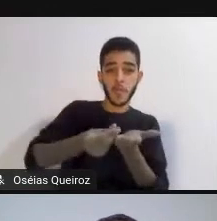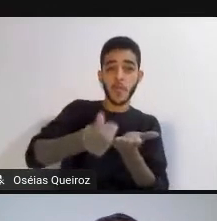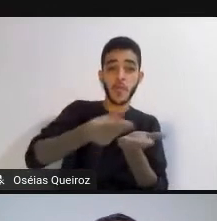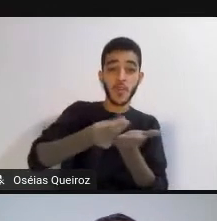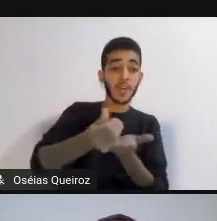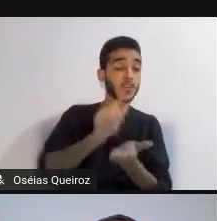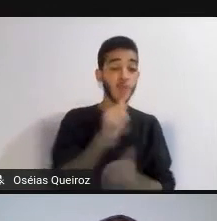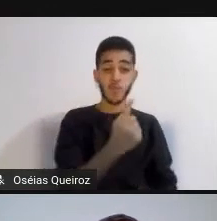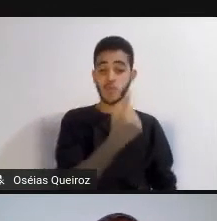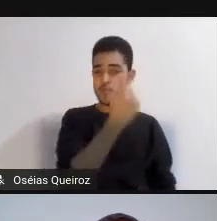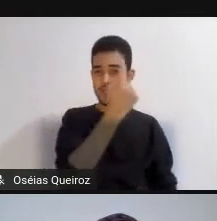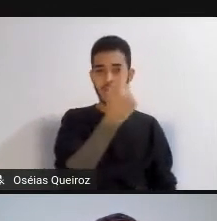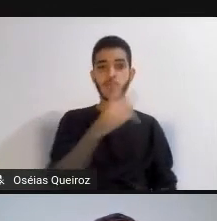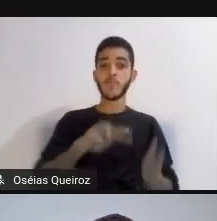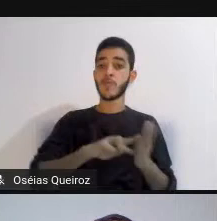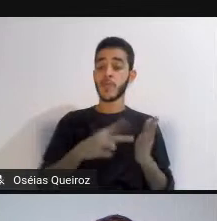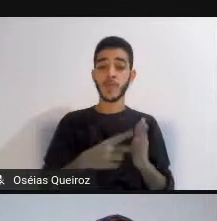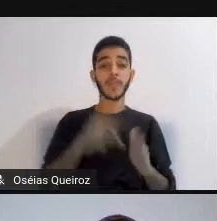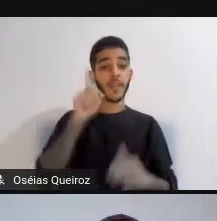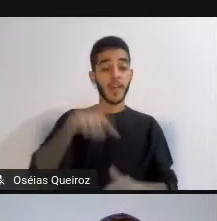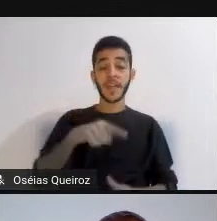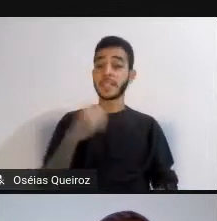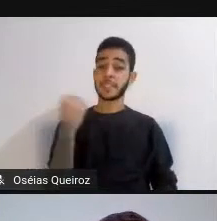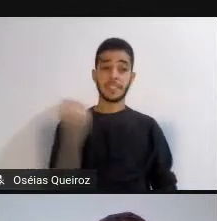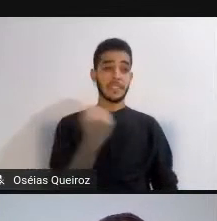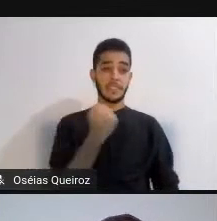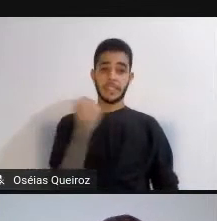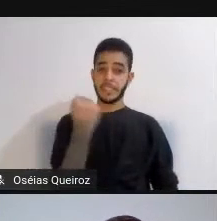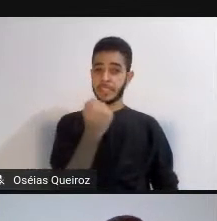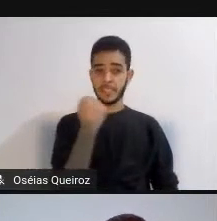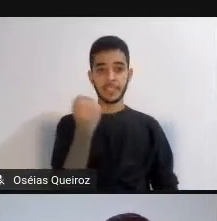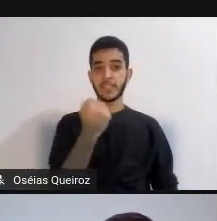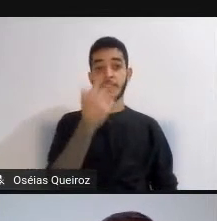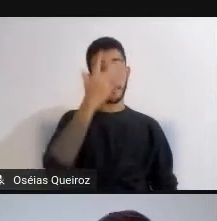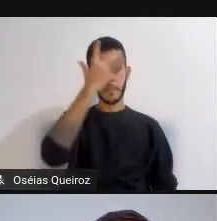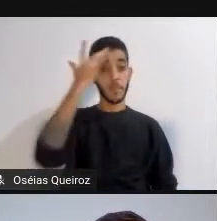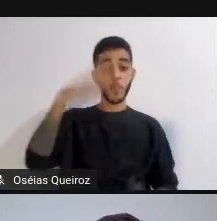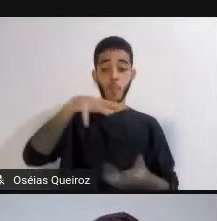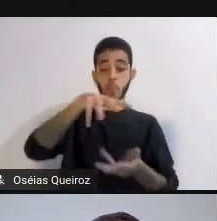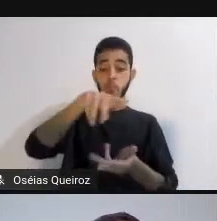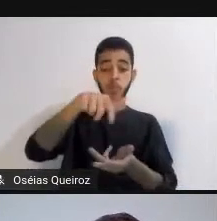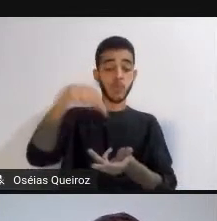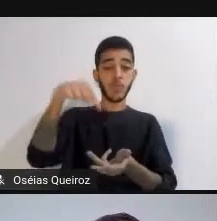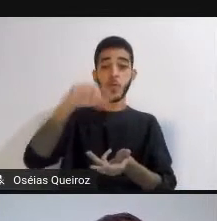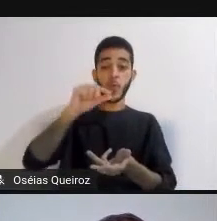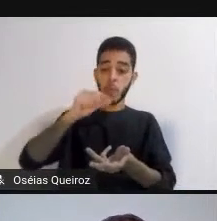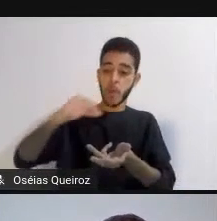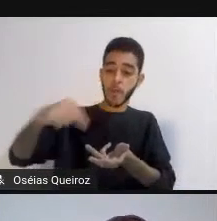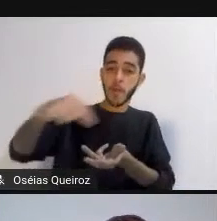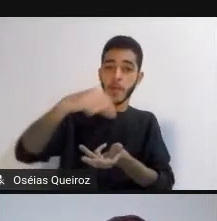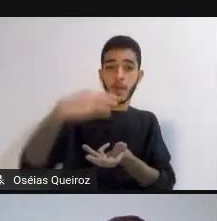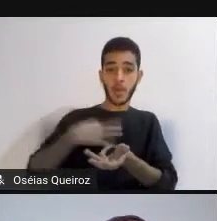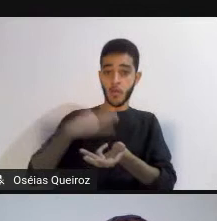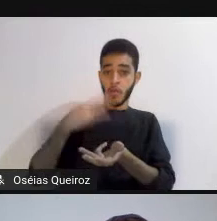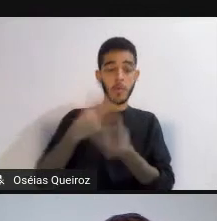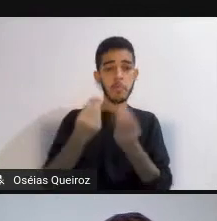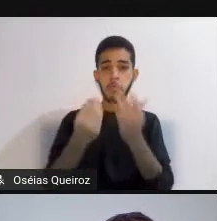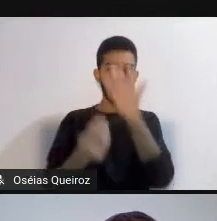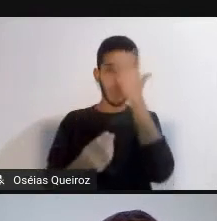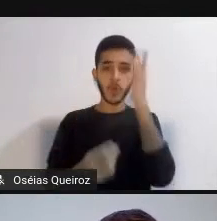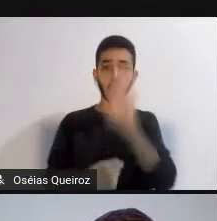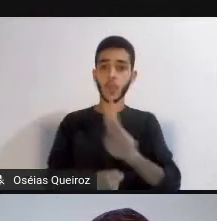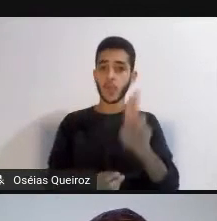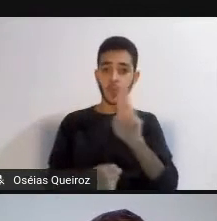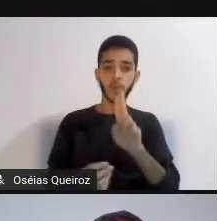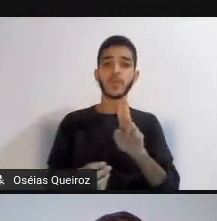você percebe a amplitude da população mundial que podem estar utilizando roupas sintéticas, porque muitas vezes